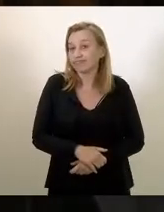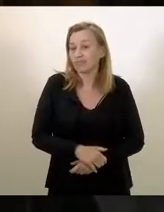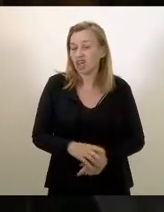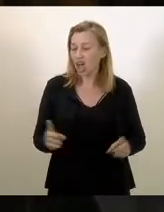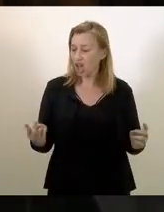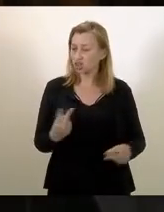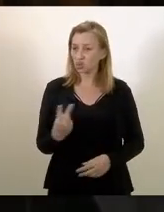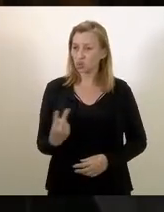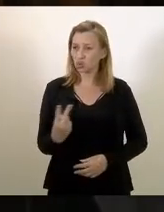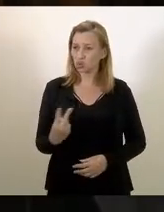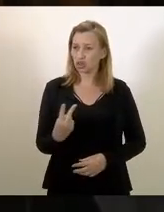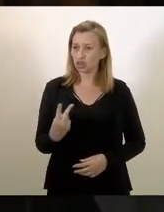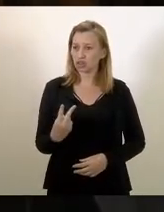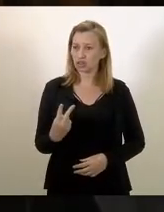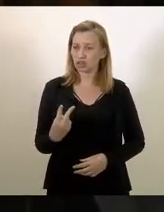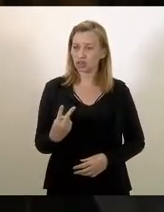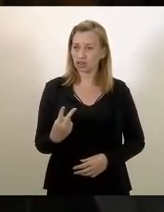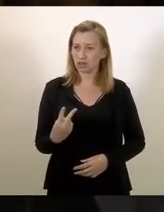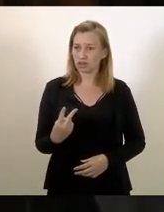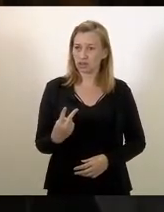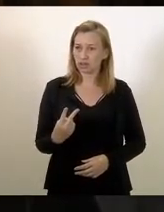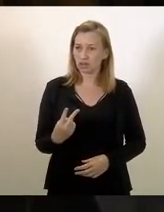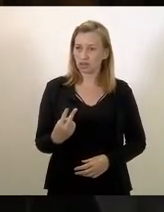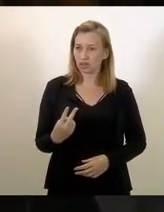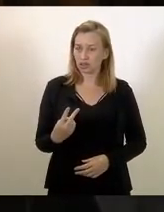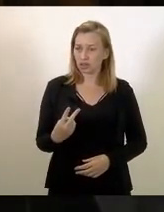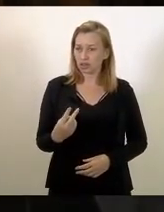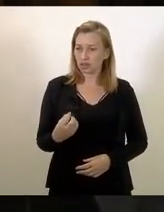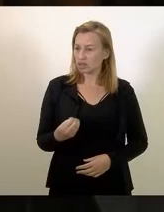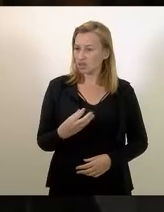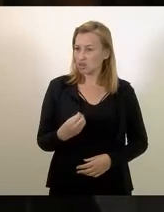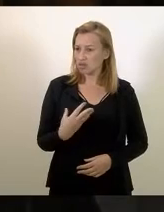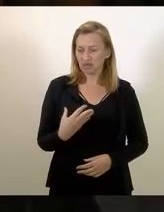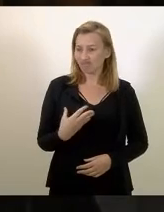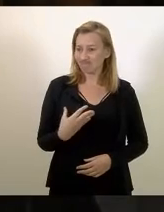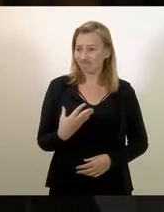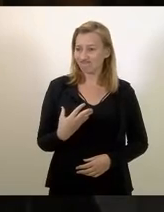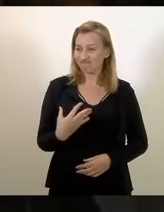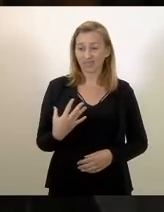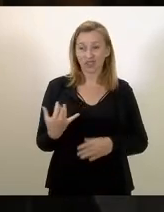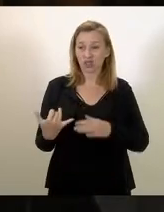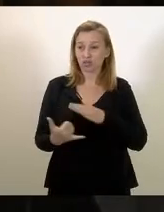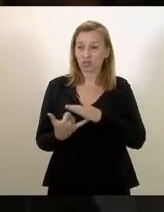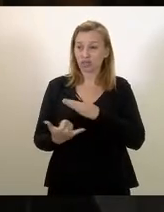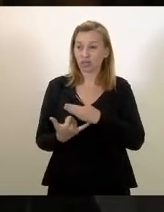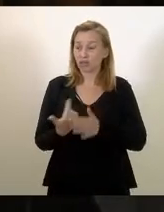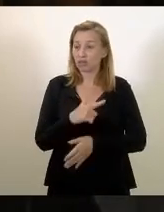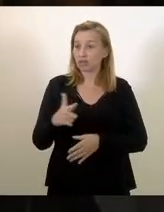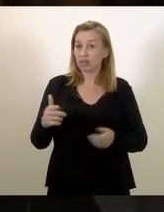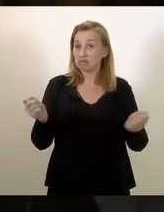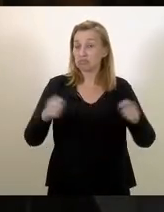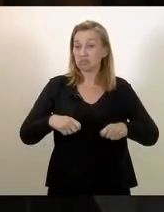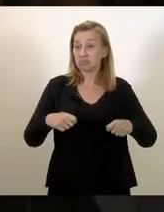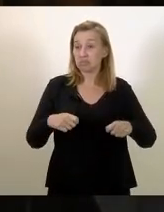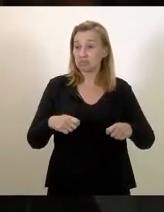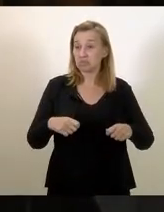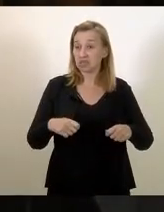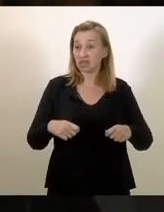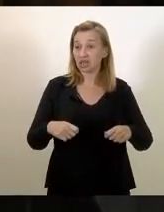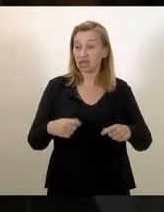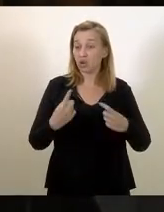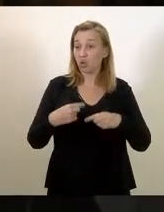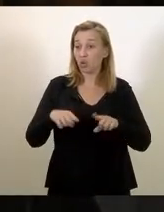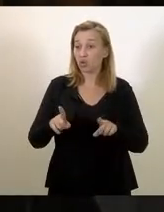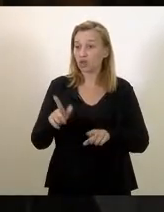das duas está madura não há institucionalmente possibilidade de contra golpe pelo menos agora